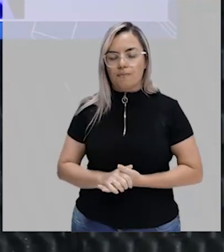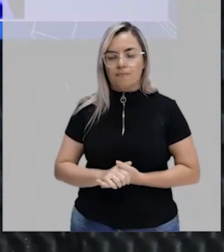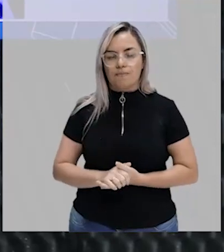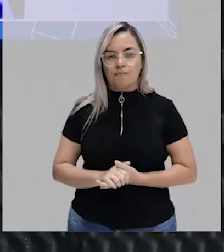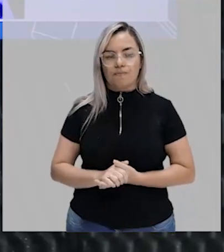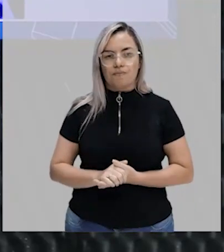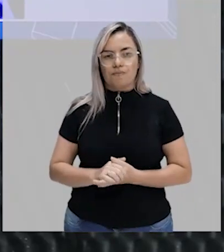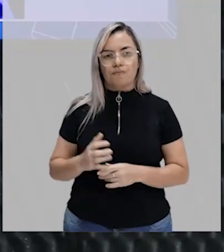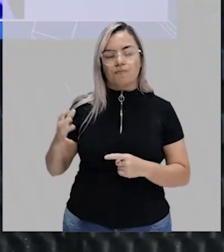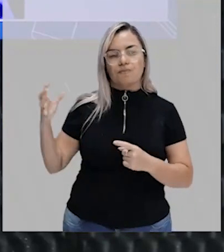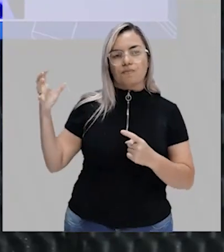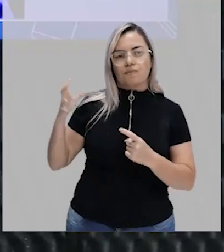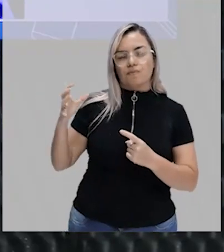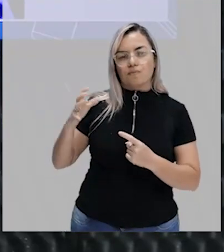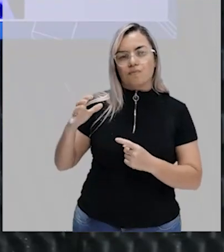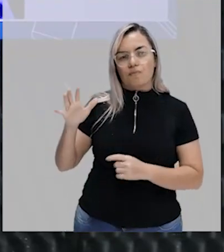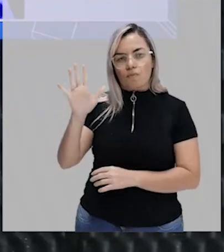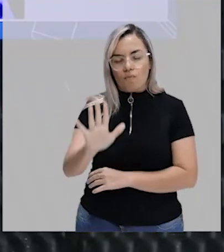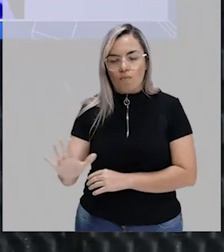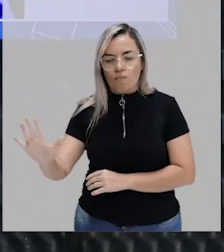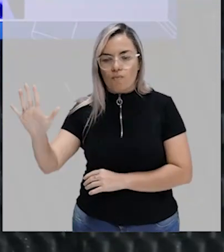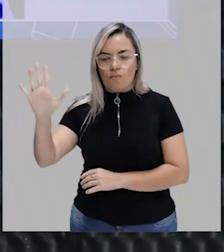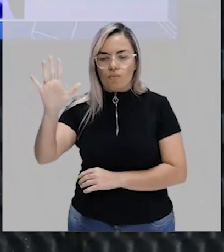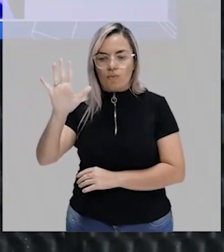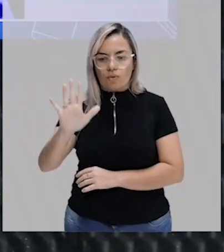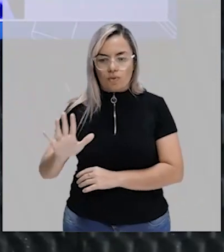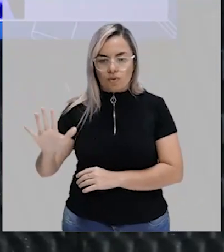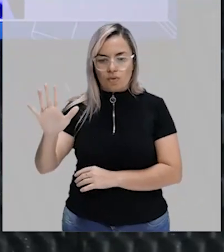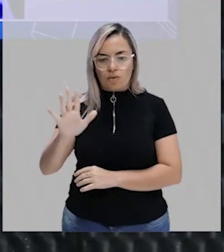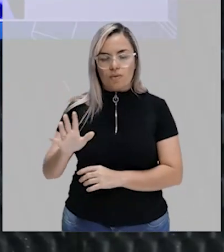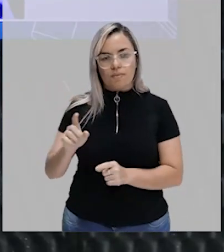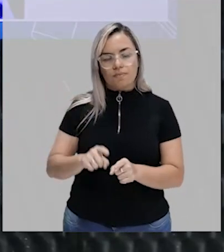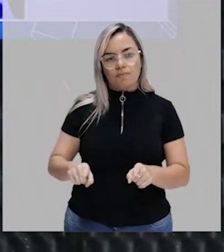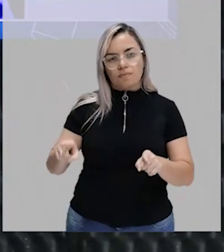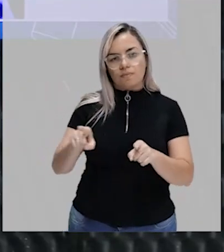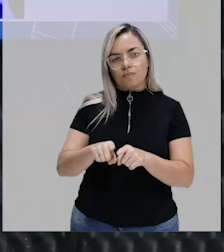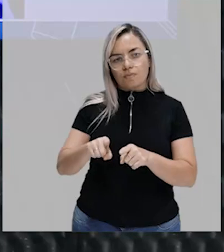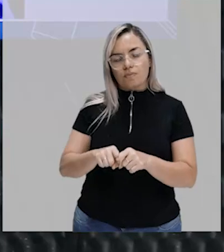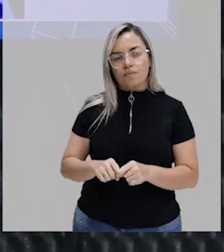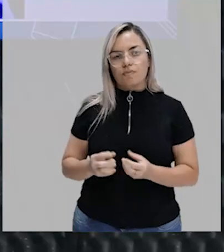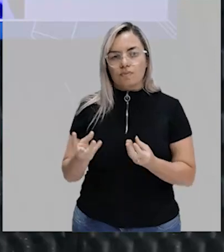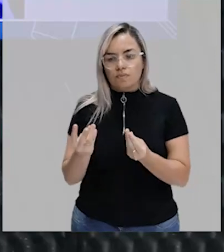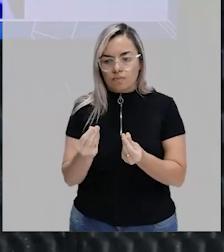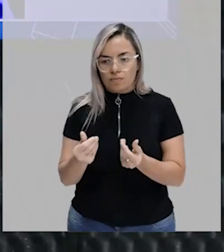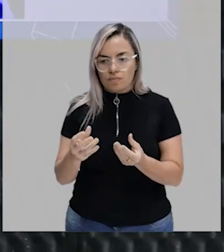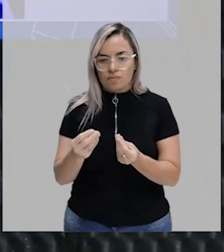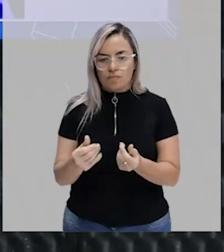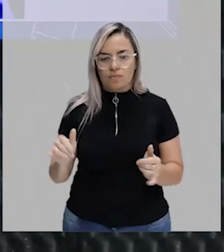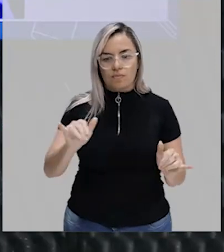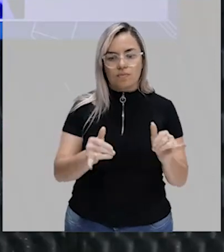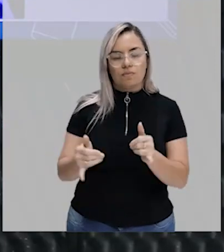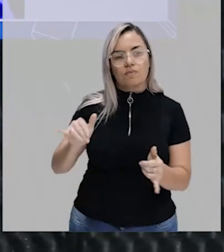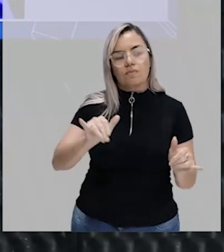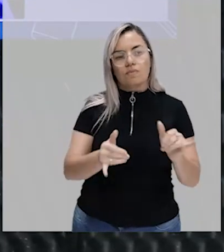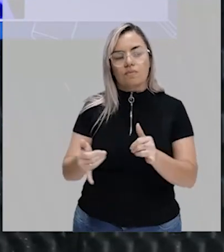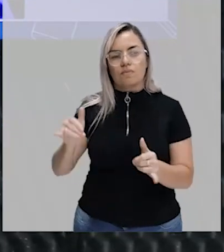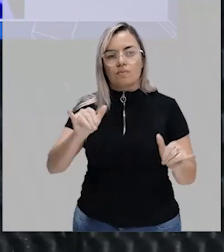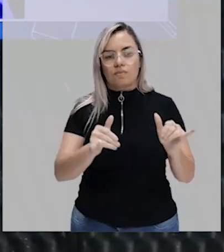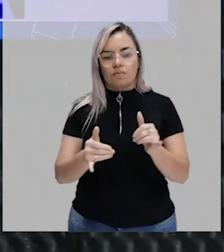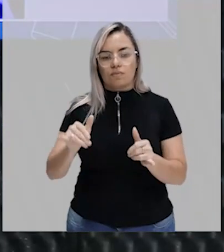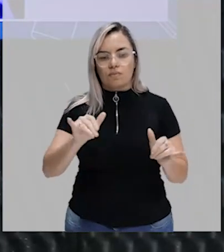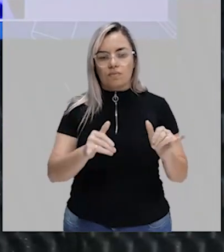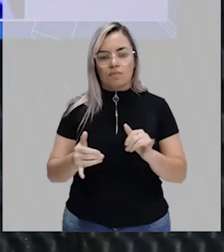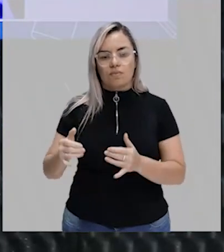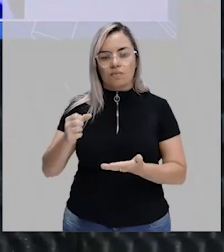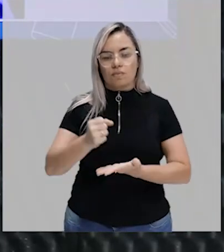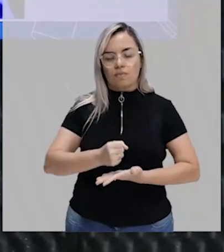de radiações, nós temos também a indução de mutações por substâncias químicas, tá? Essas substâncias químicas, elas